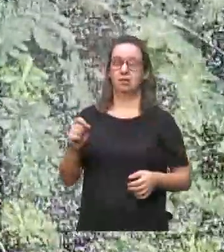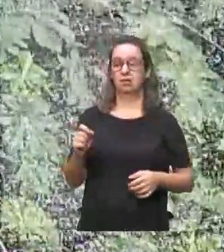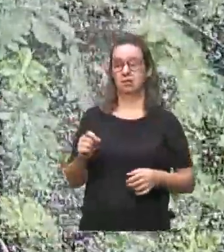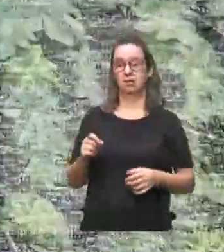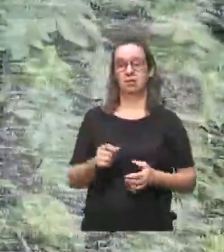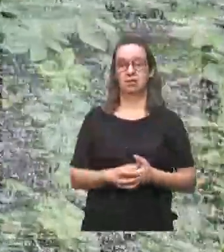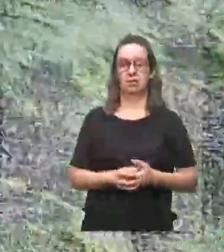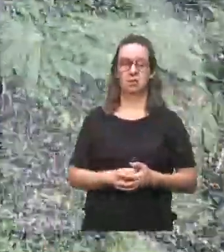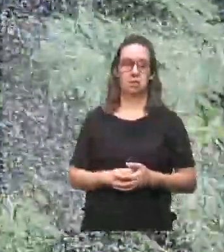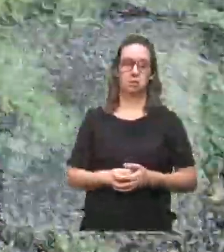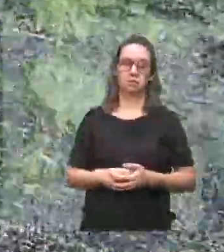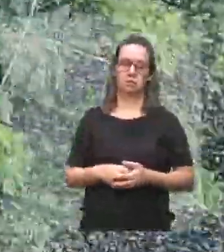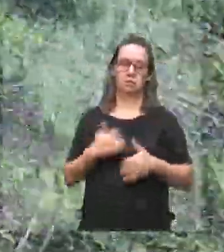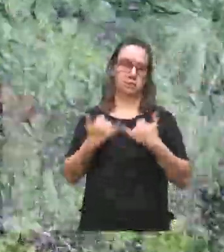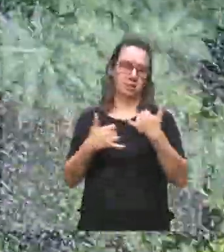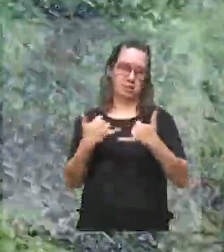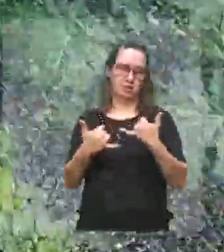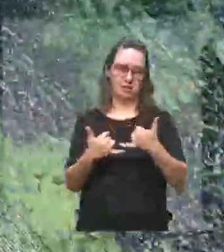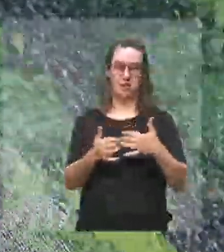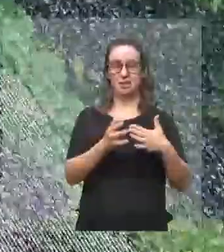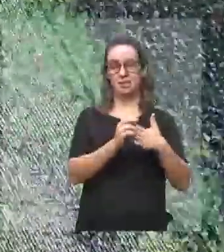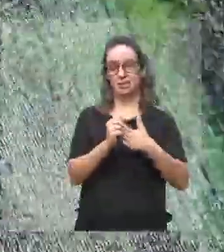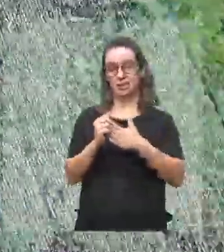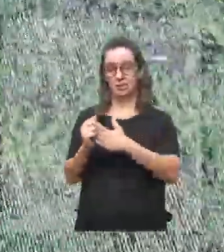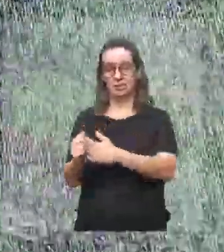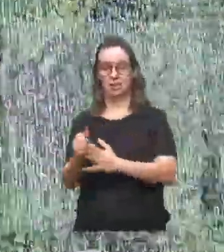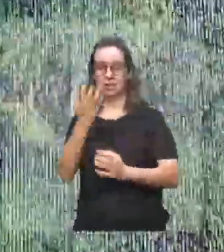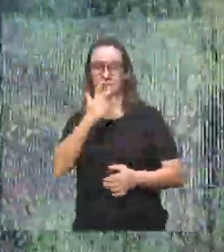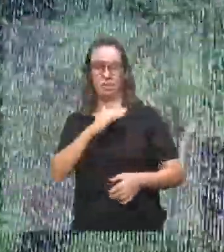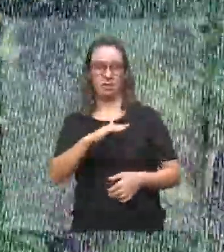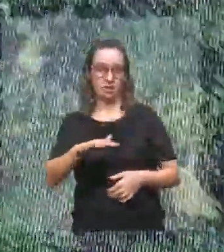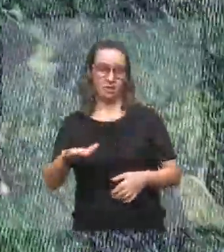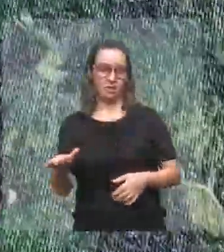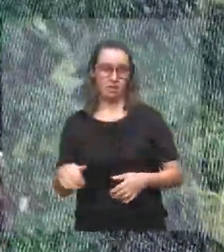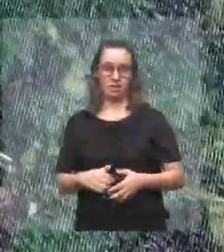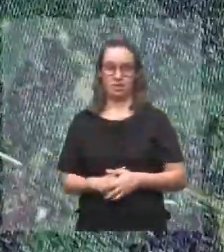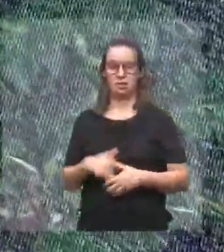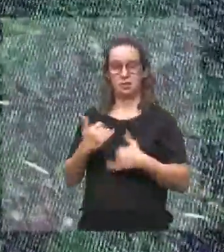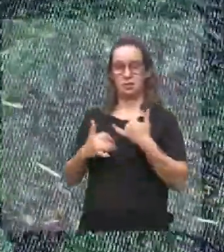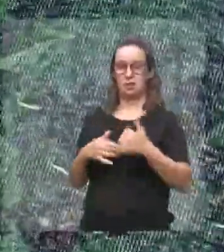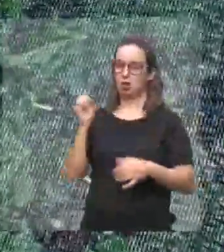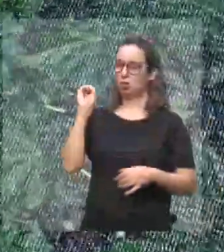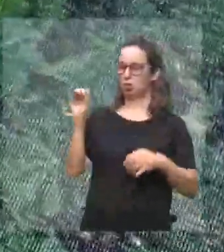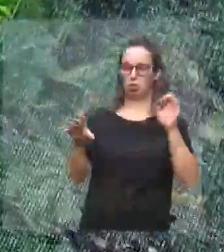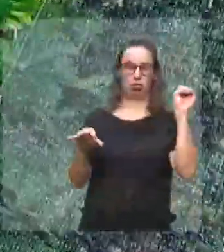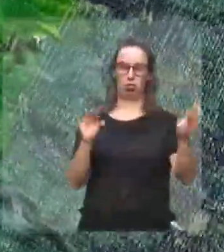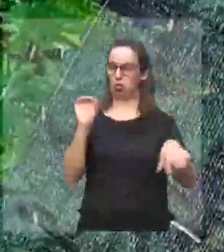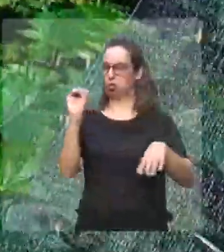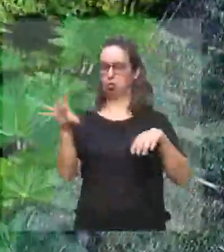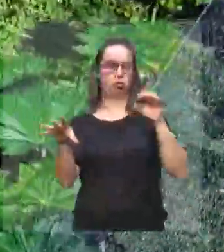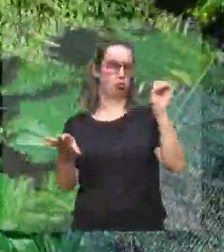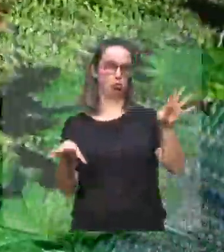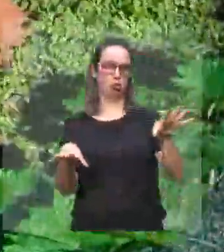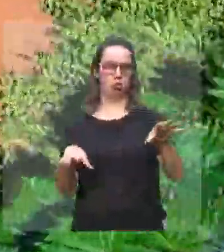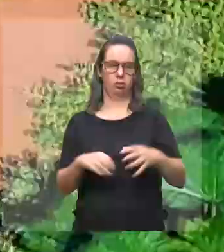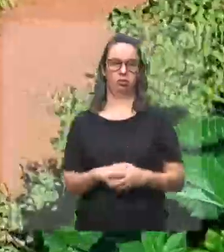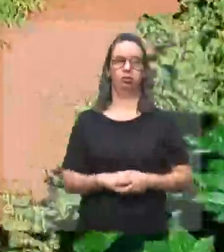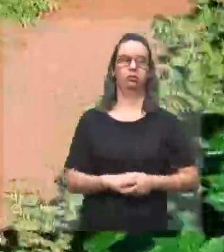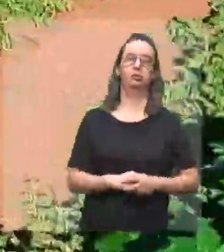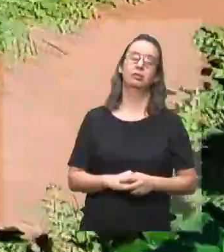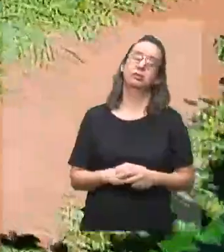guerrinha de mamona, que é para isso que serve, eu acho. Então, a gente, depois a gente fala, a gente é